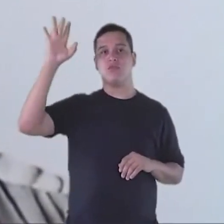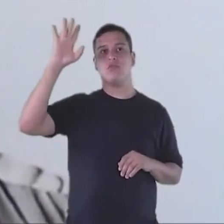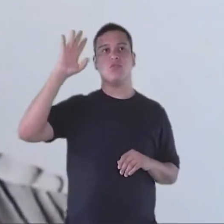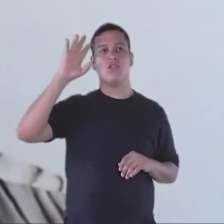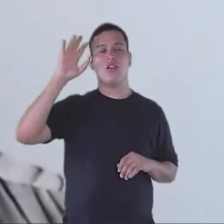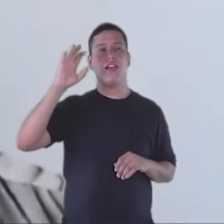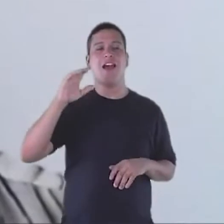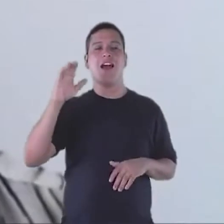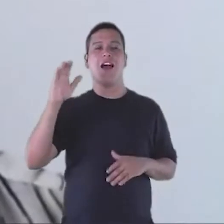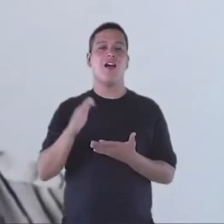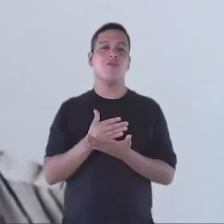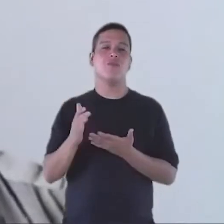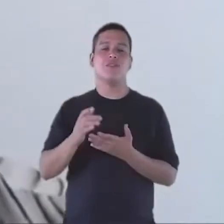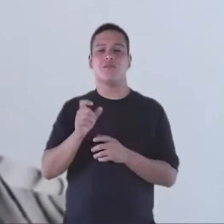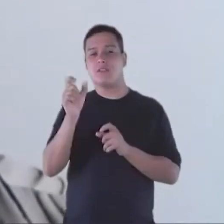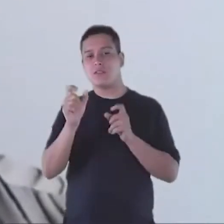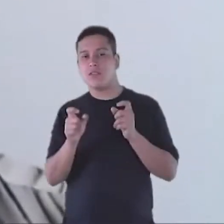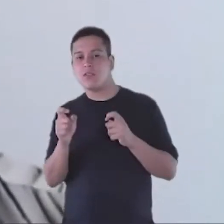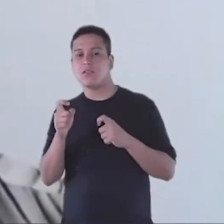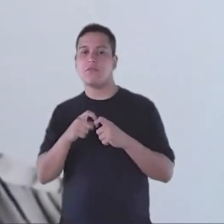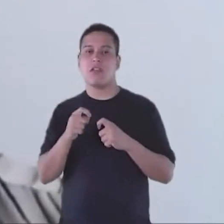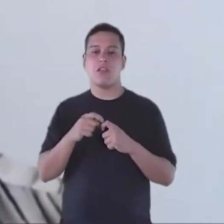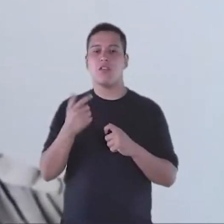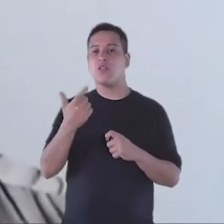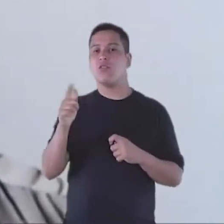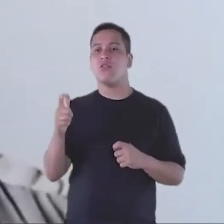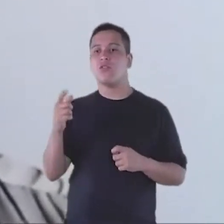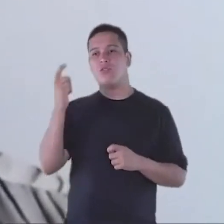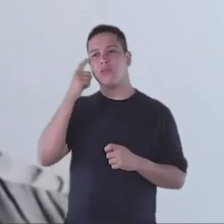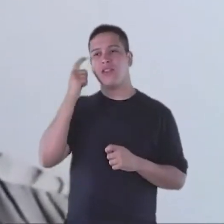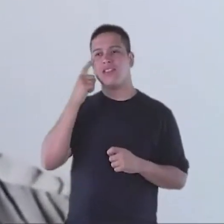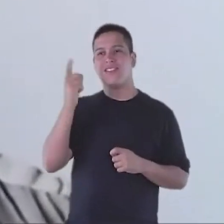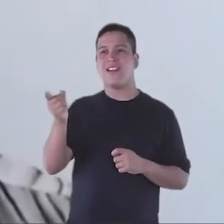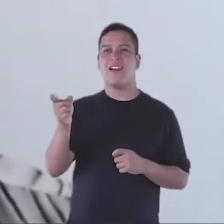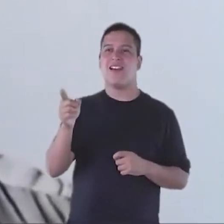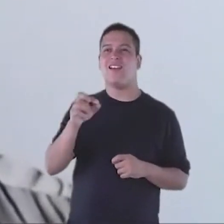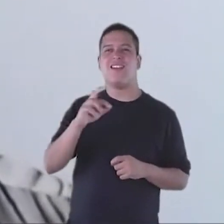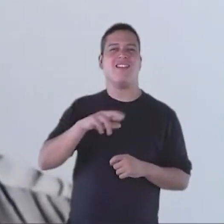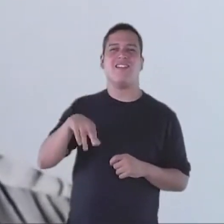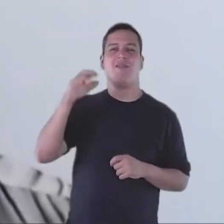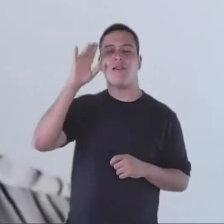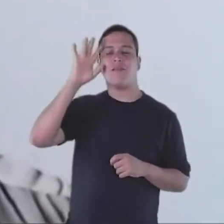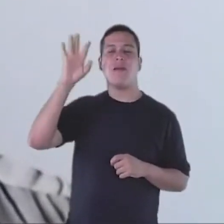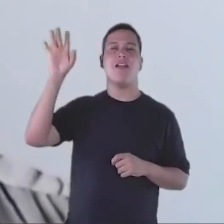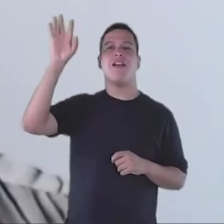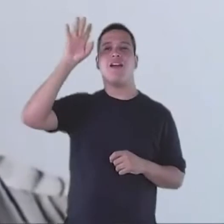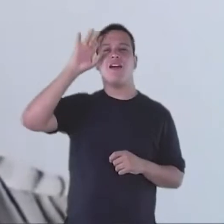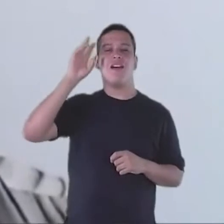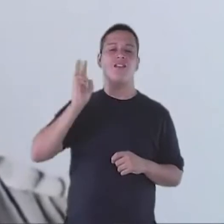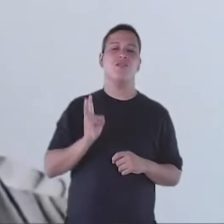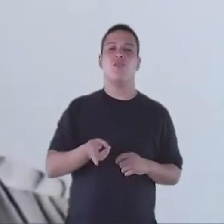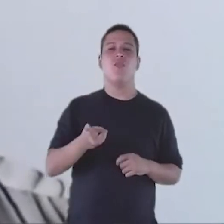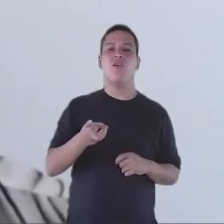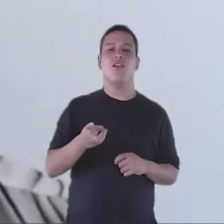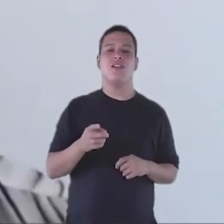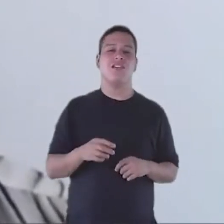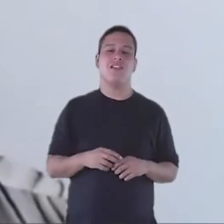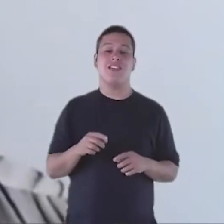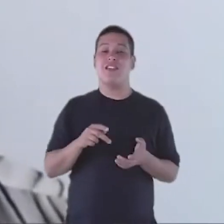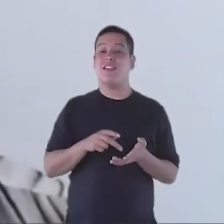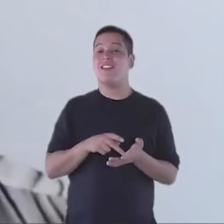atenção. Só que eles estão procurando ferramentas no outro